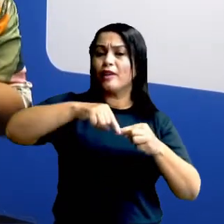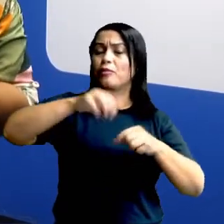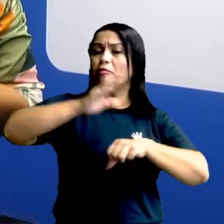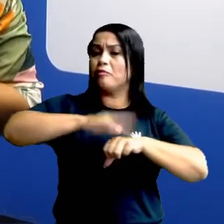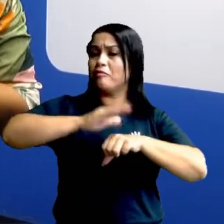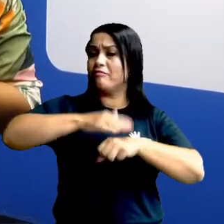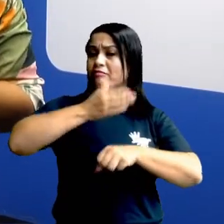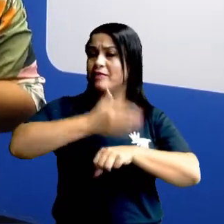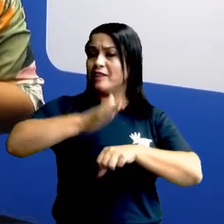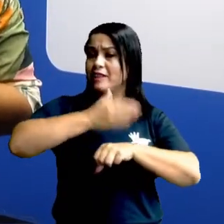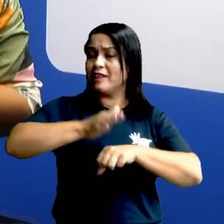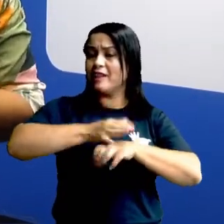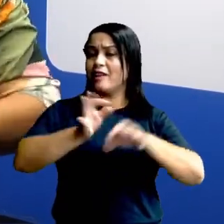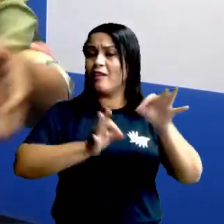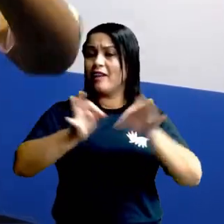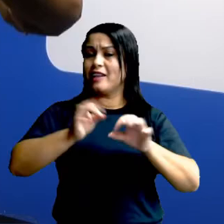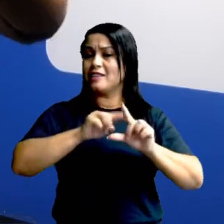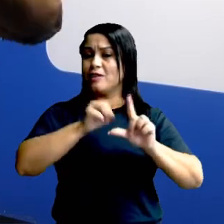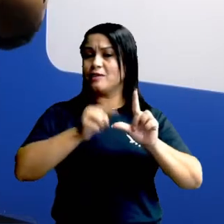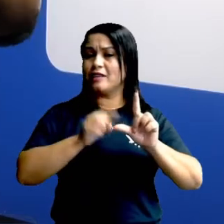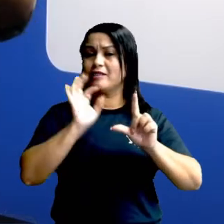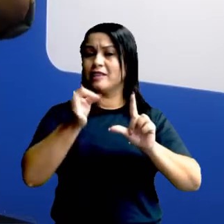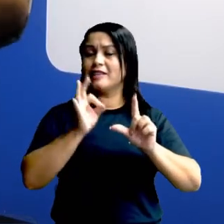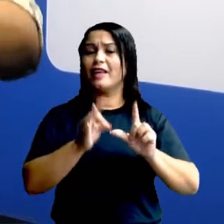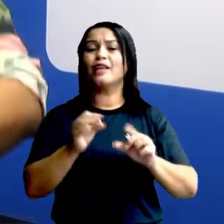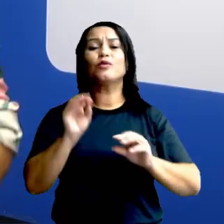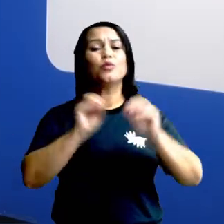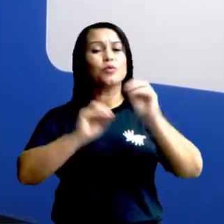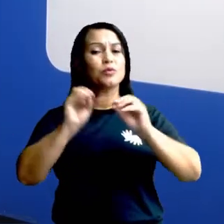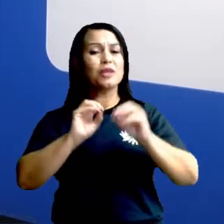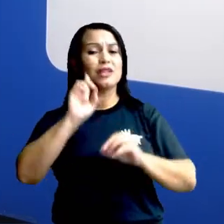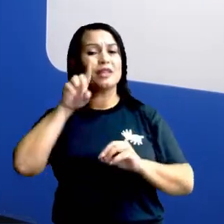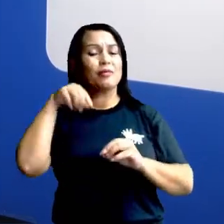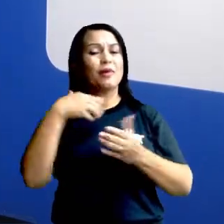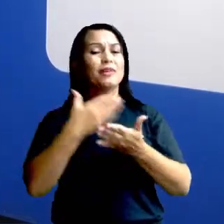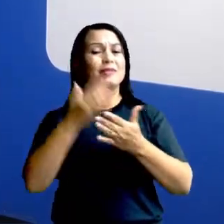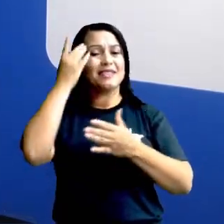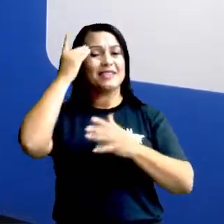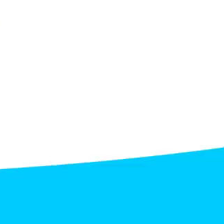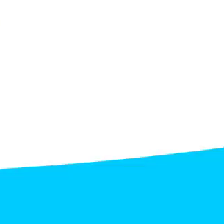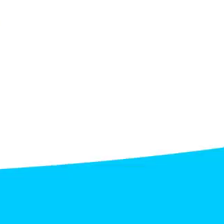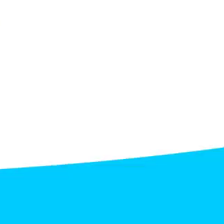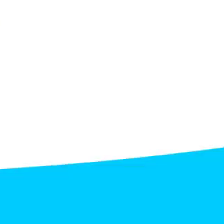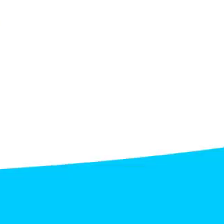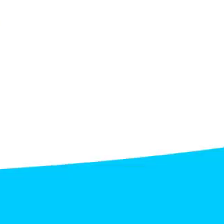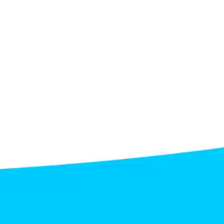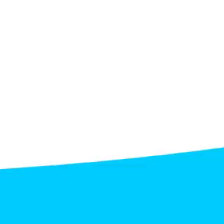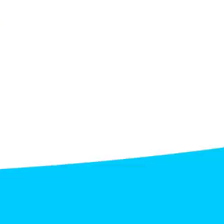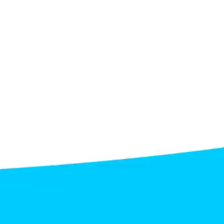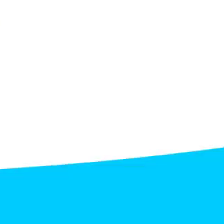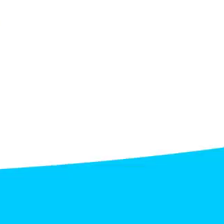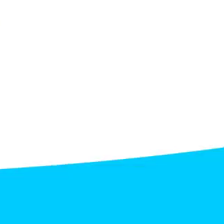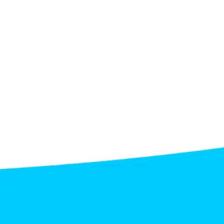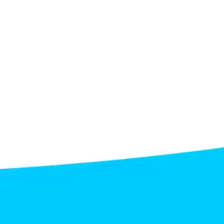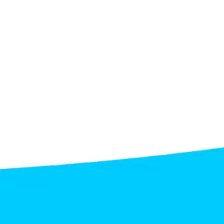vamos fazer as construções dos ângulos Tá certo um beijo aí fiquem com Deus tá